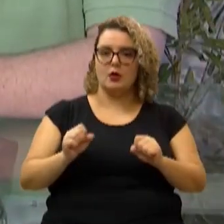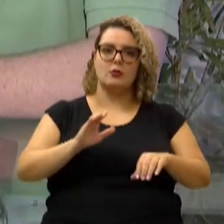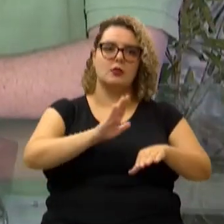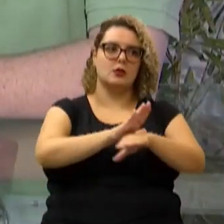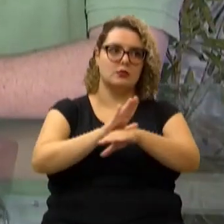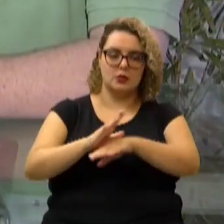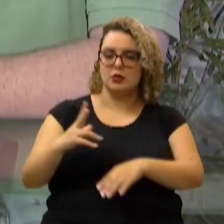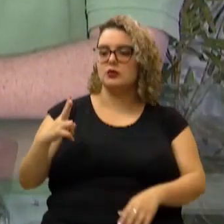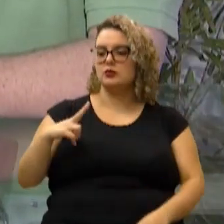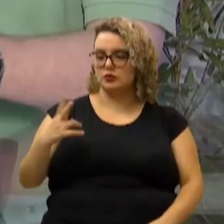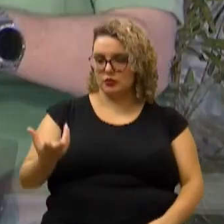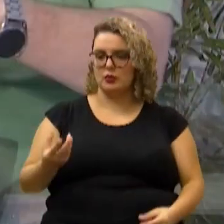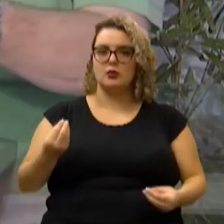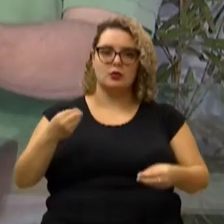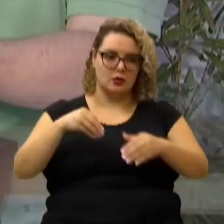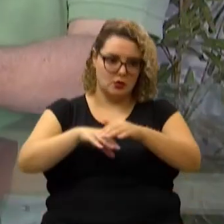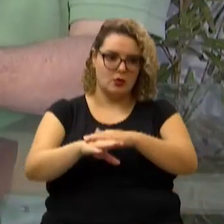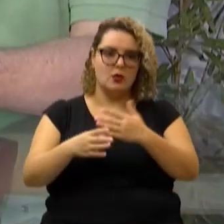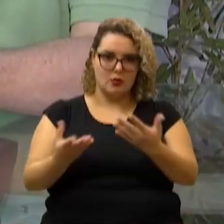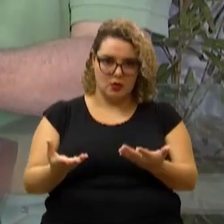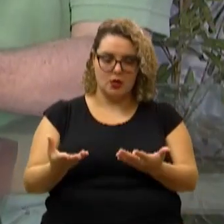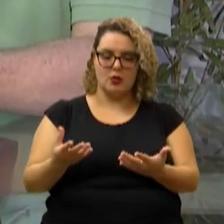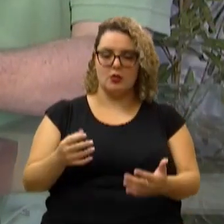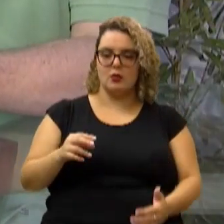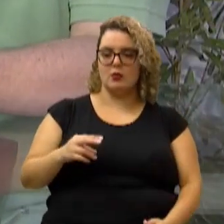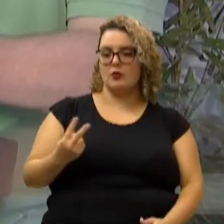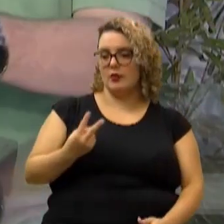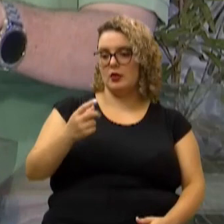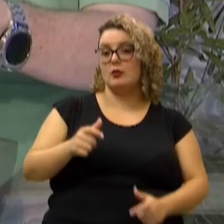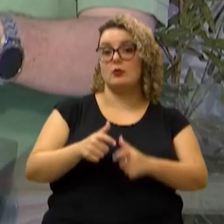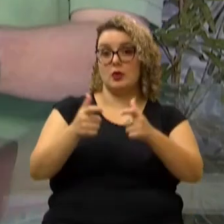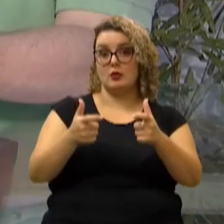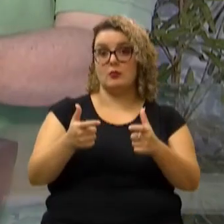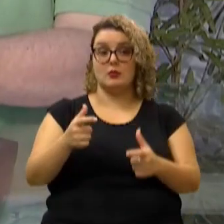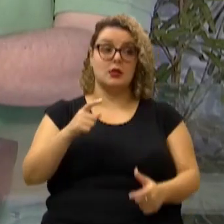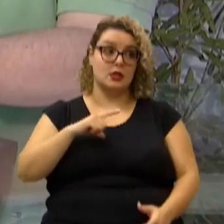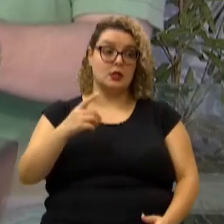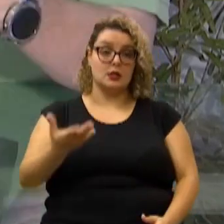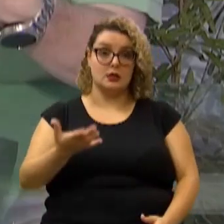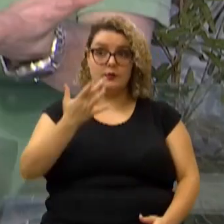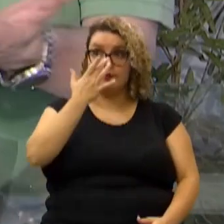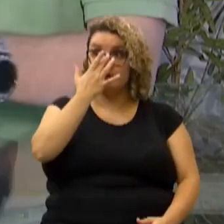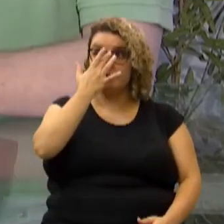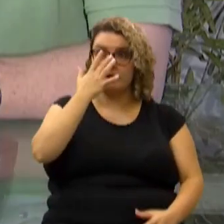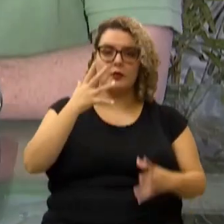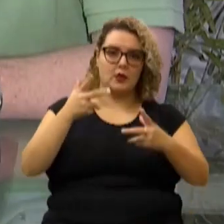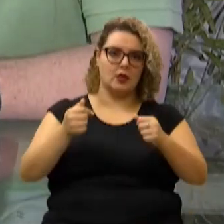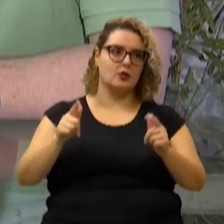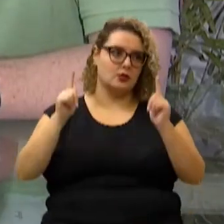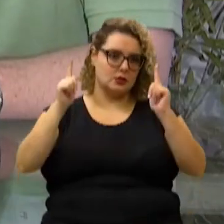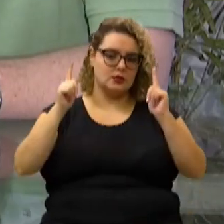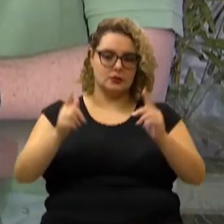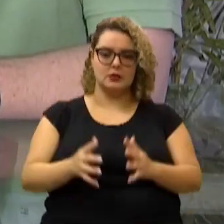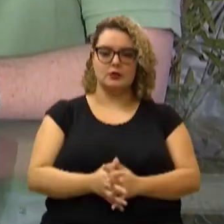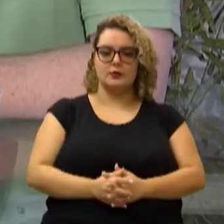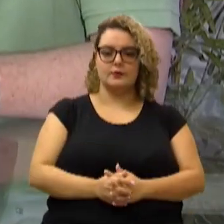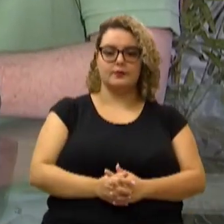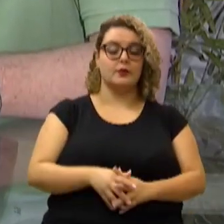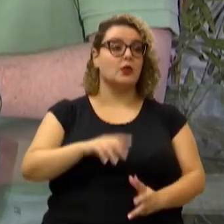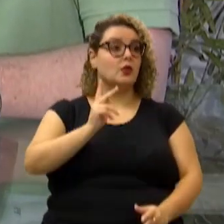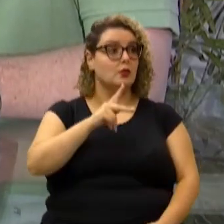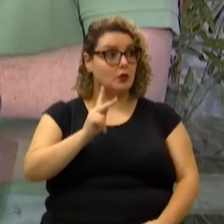contribuição individual colocando um valor maior para caber e aí todo mundo se divertir